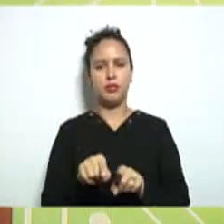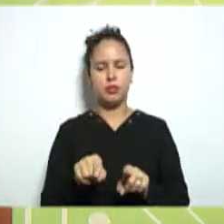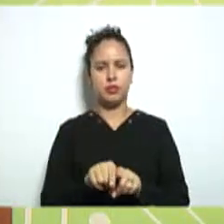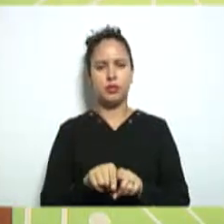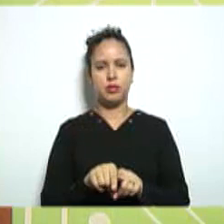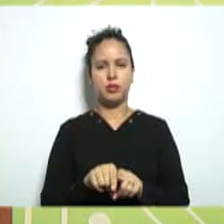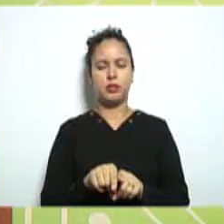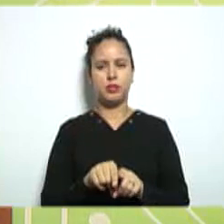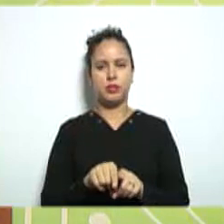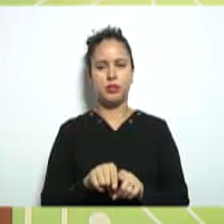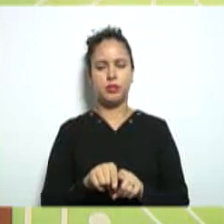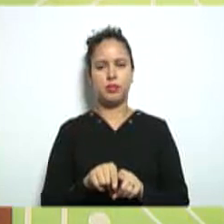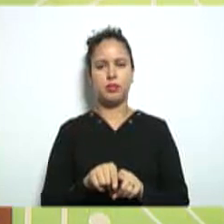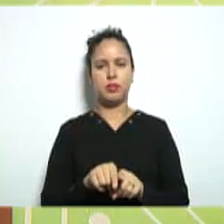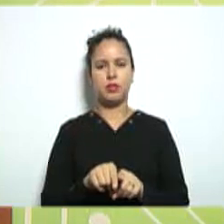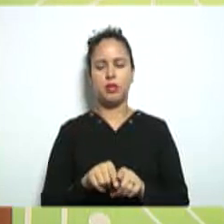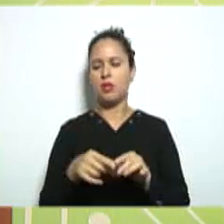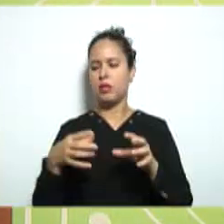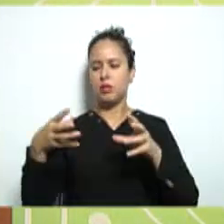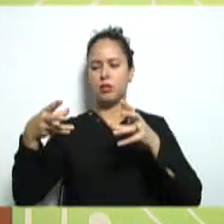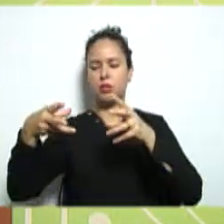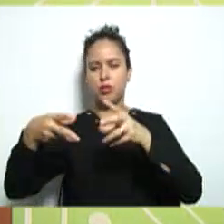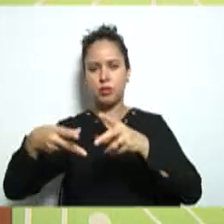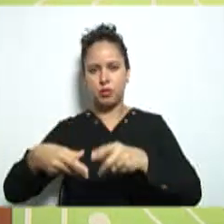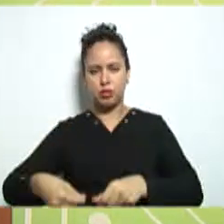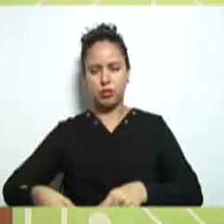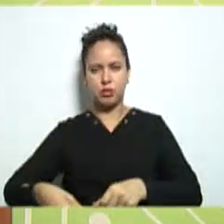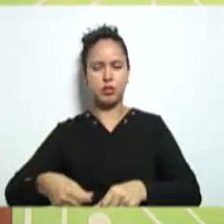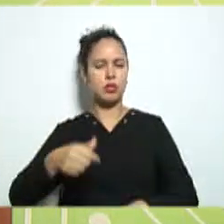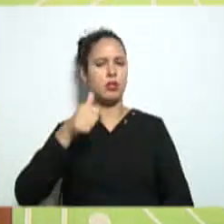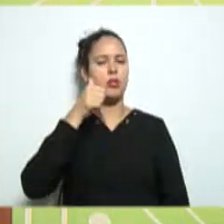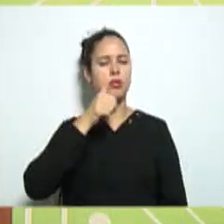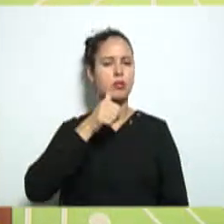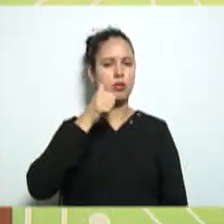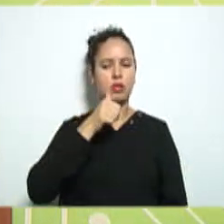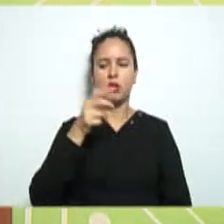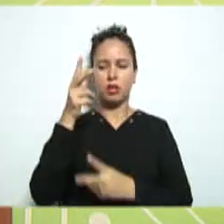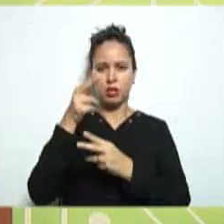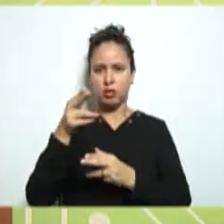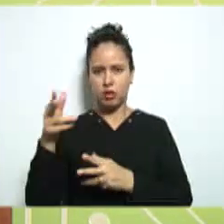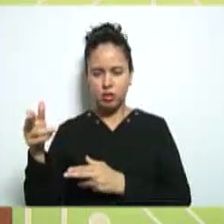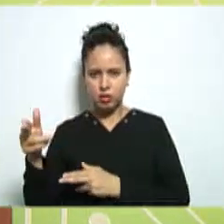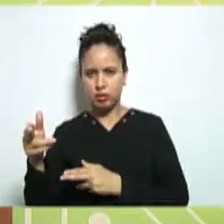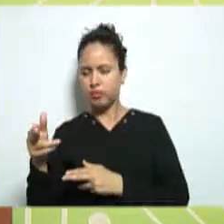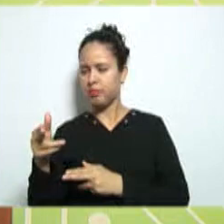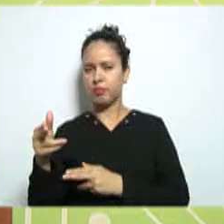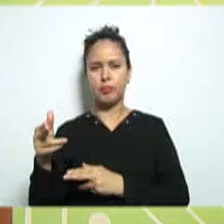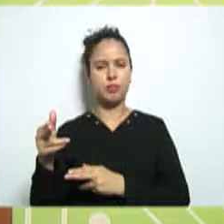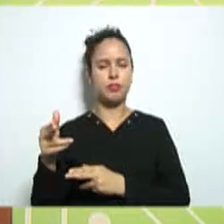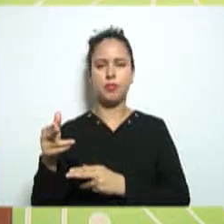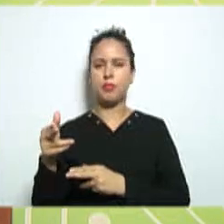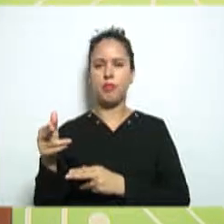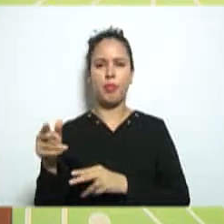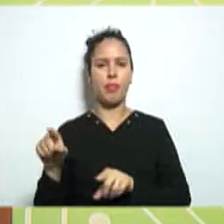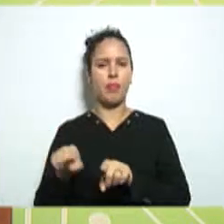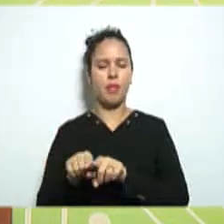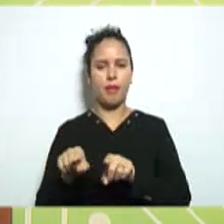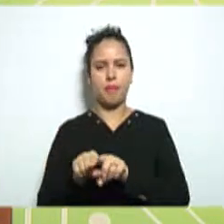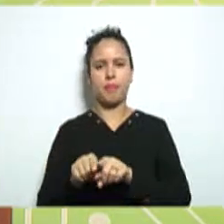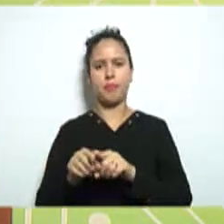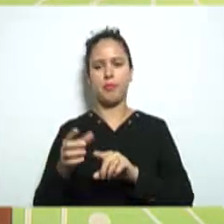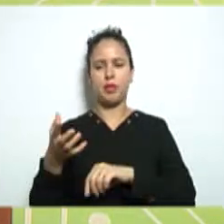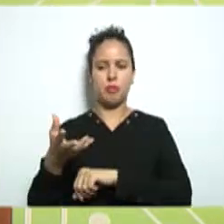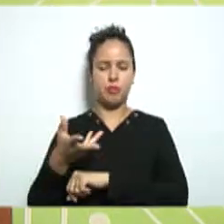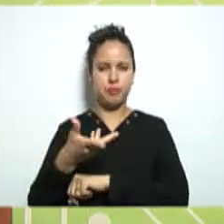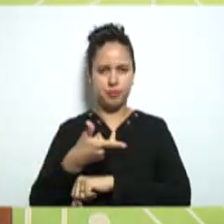caráter, como se todas as mulheres tivessem a mesma constituição física, tivessem o mesmo caráter, tivessem as mesmas aptidões.